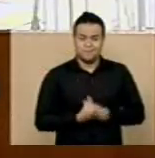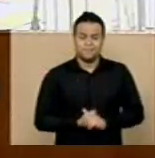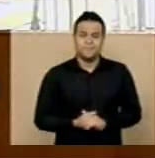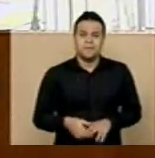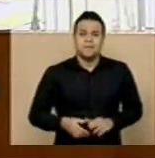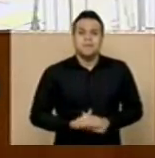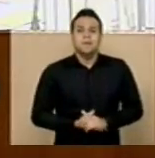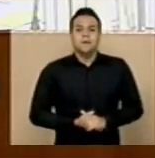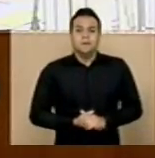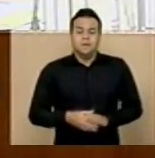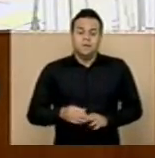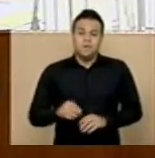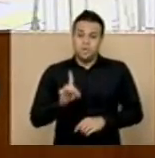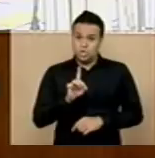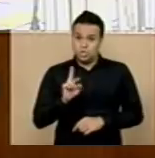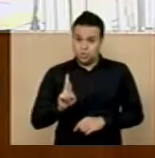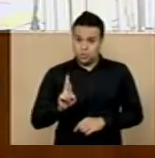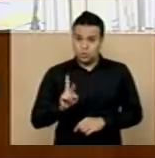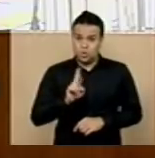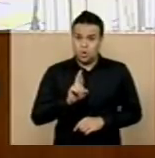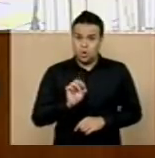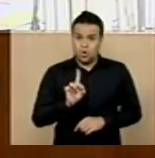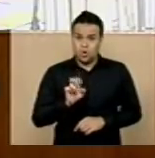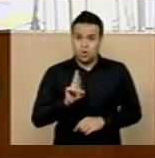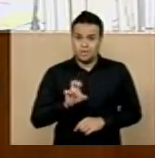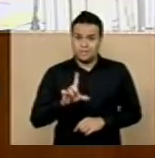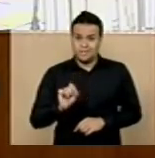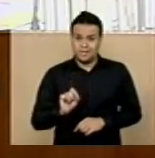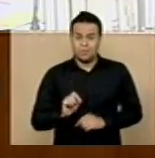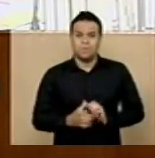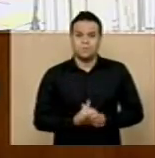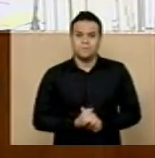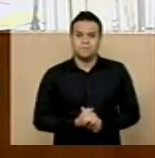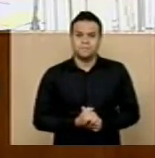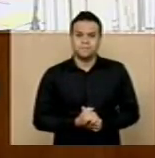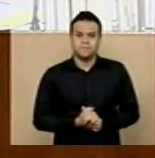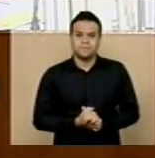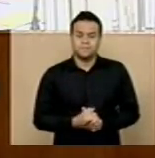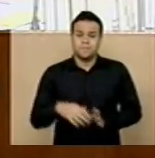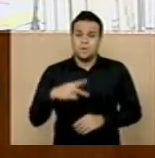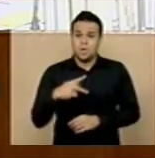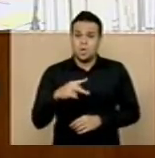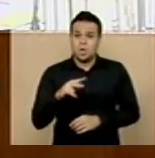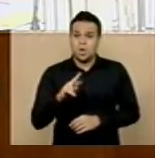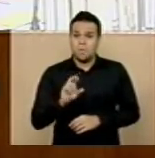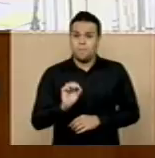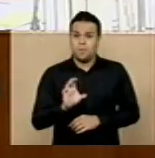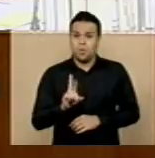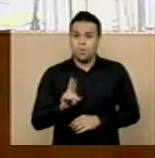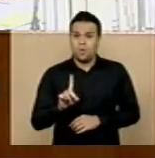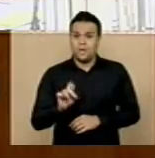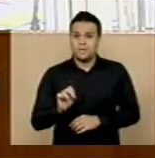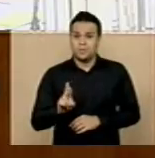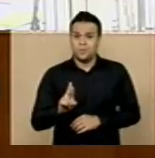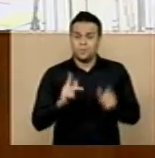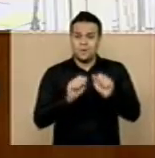o doutor Rodrigo Lopes Lourenço, procurador da Assembleia Legislativa do Estado do Rio de